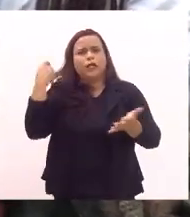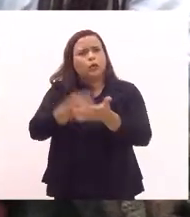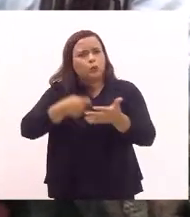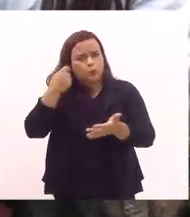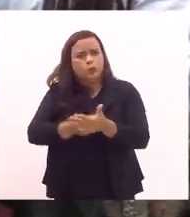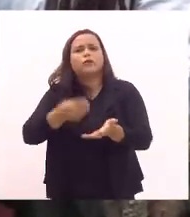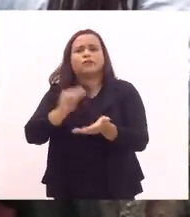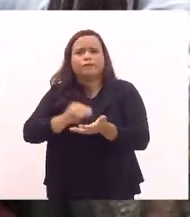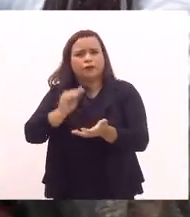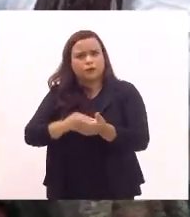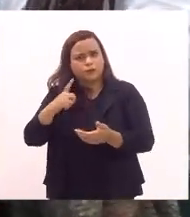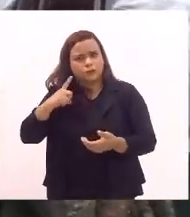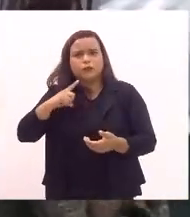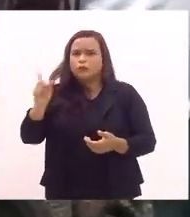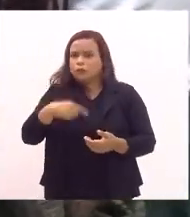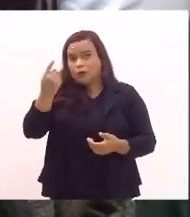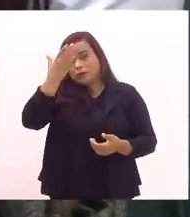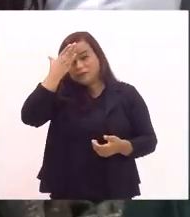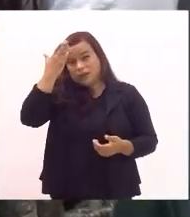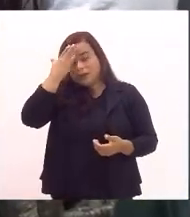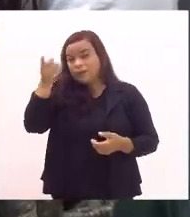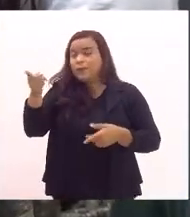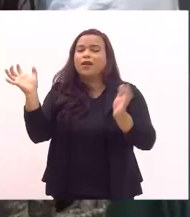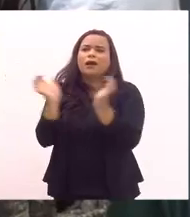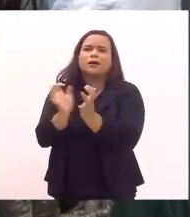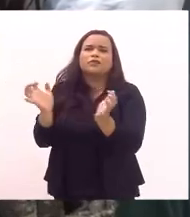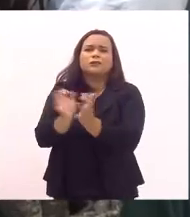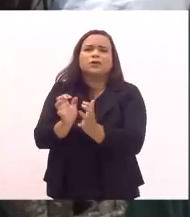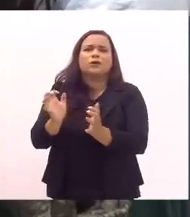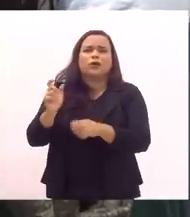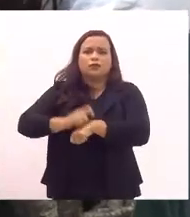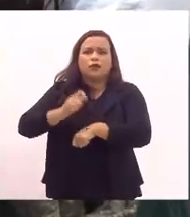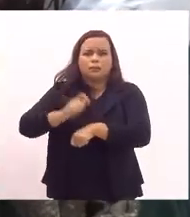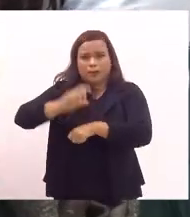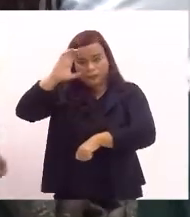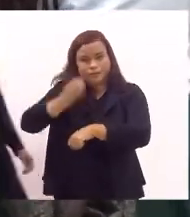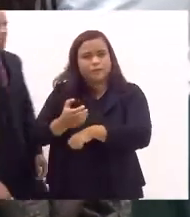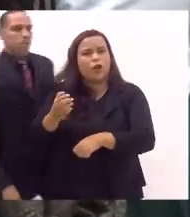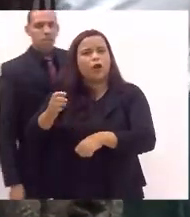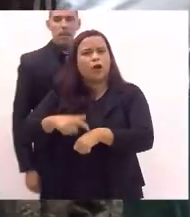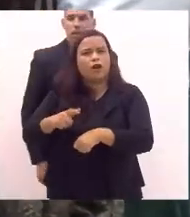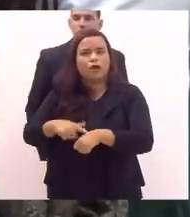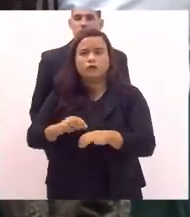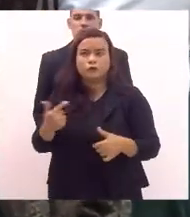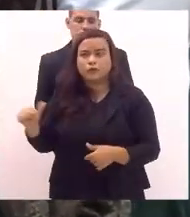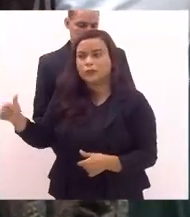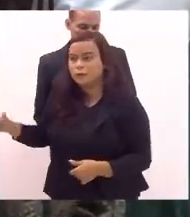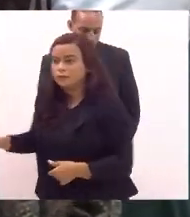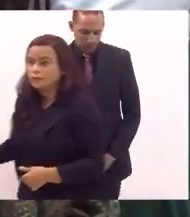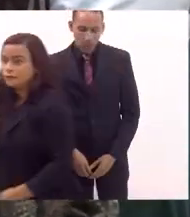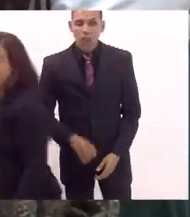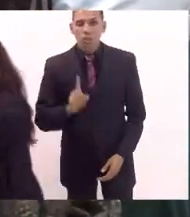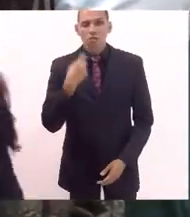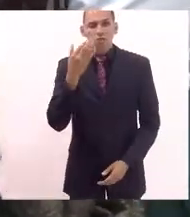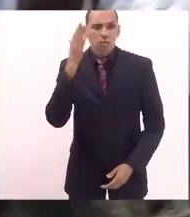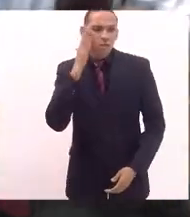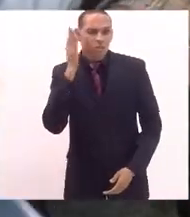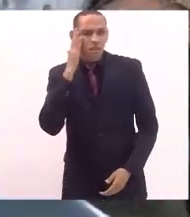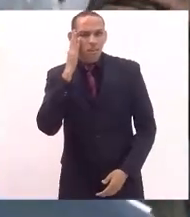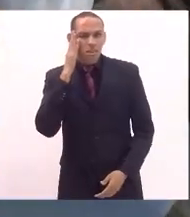lutar Presidente a gente sabe que é uma categoria que não têm jornada de trabalho uma categoria que é